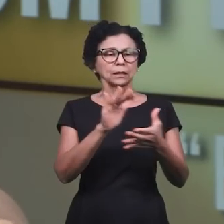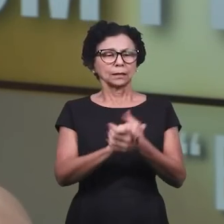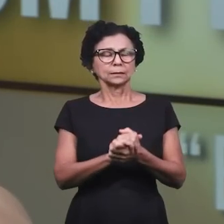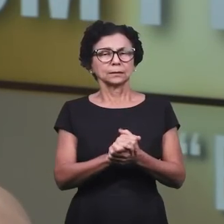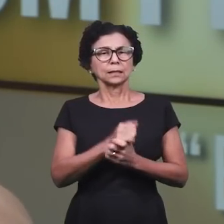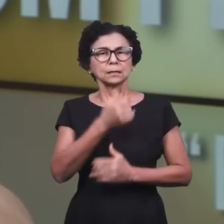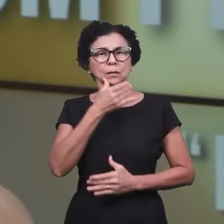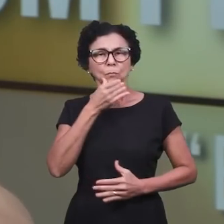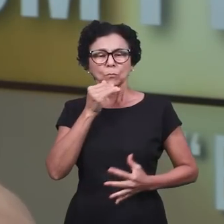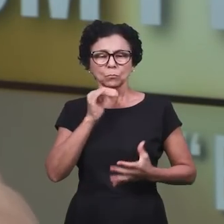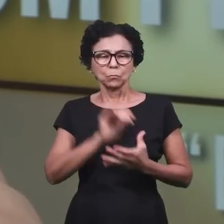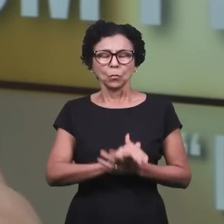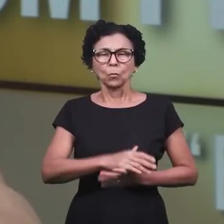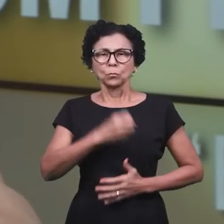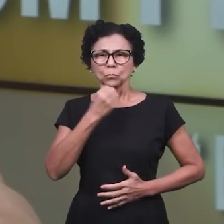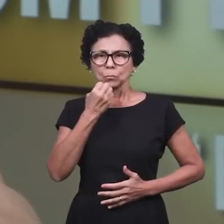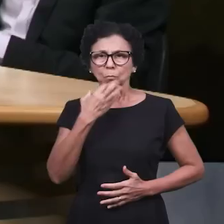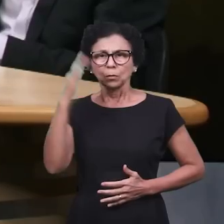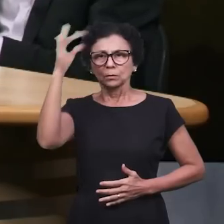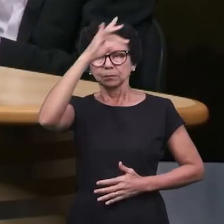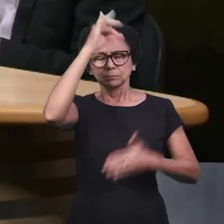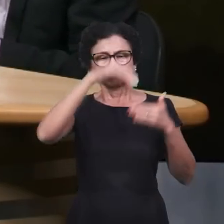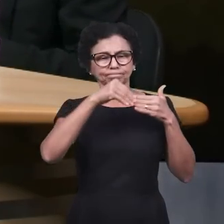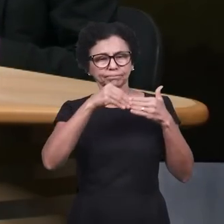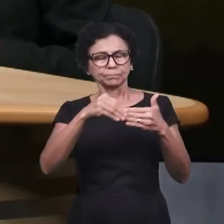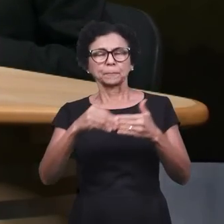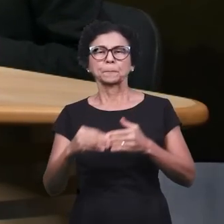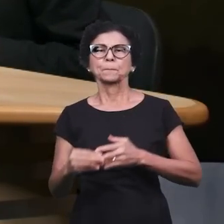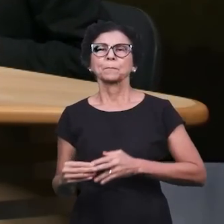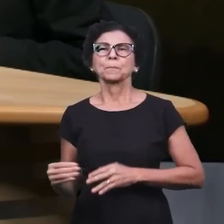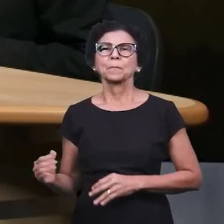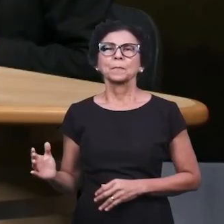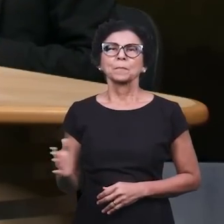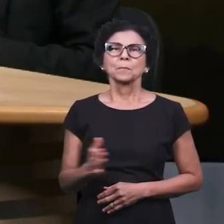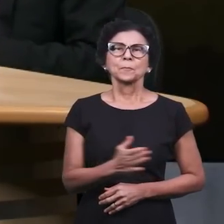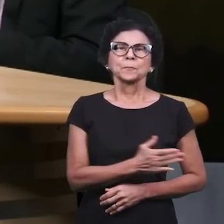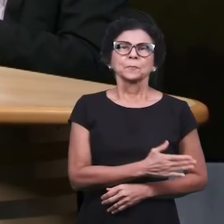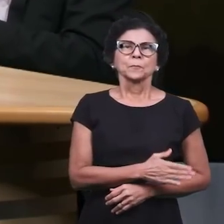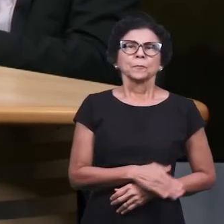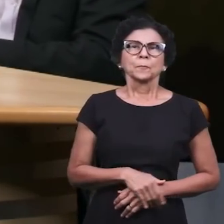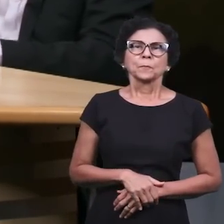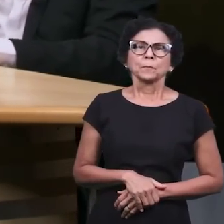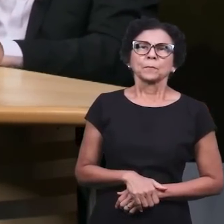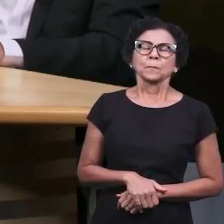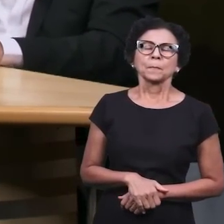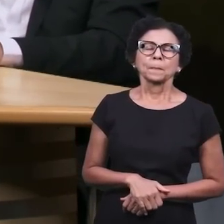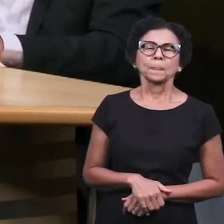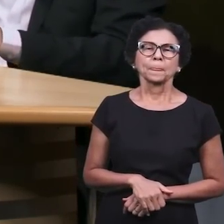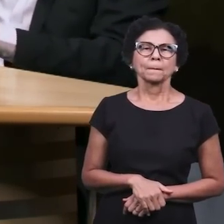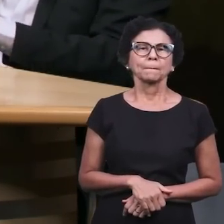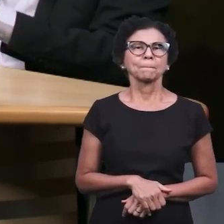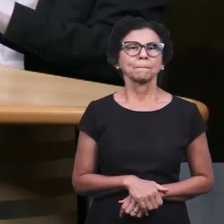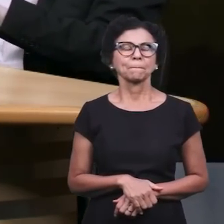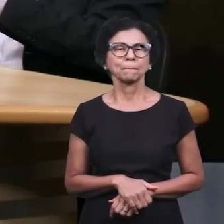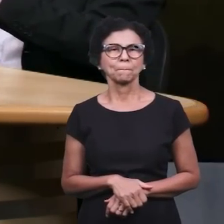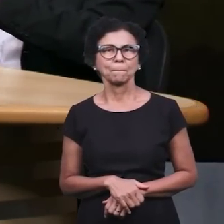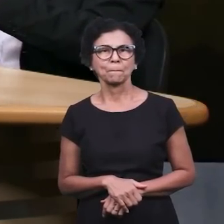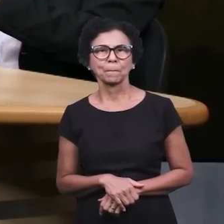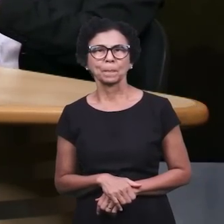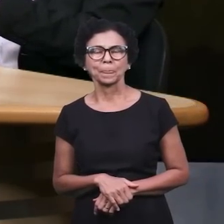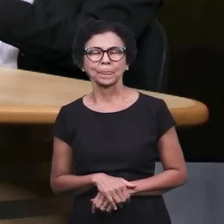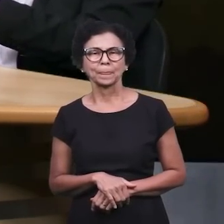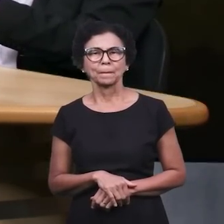bom. pelo Espírito Santo. Não é? Falando dessa parte do preparo, olha que coisa interessante. Na flecha, há